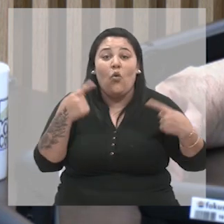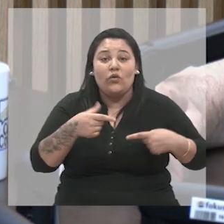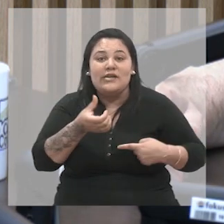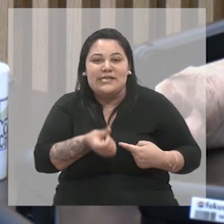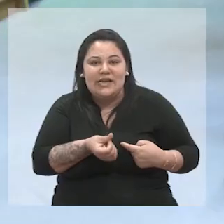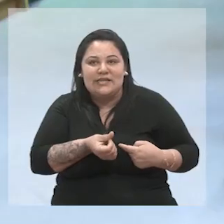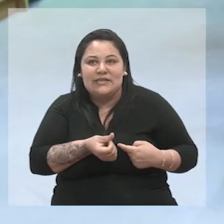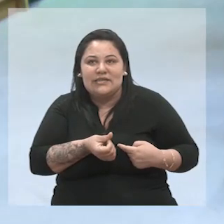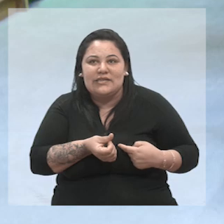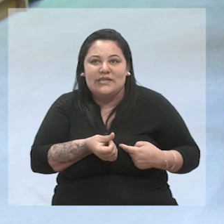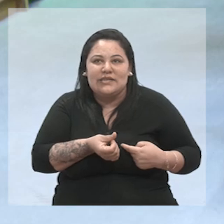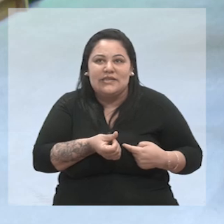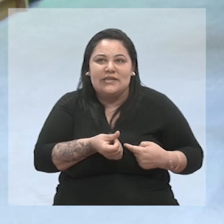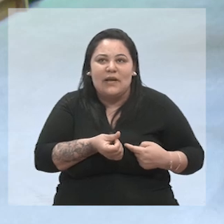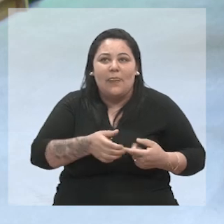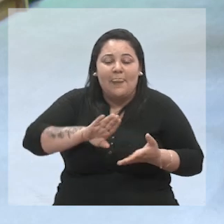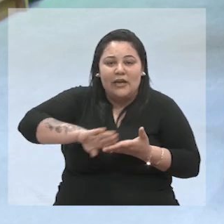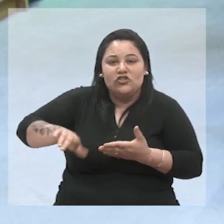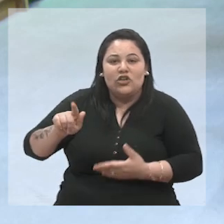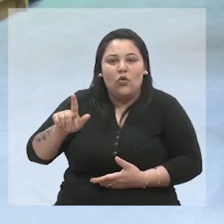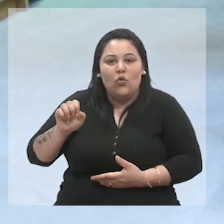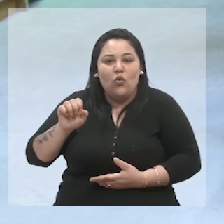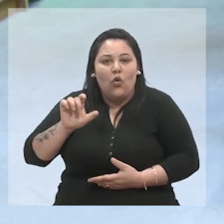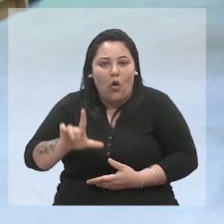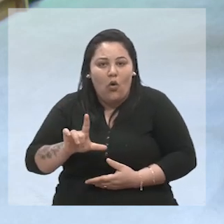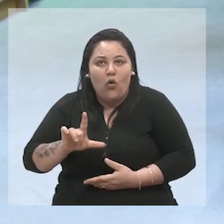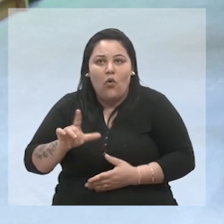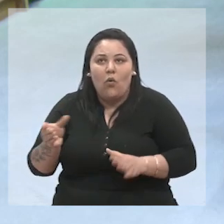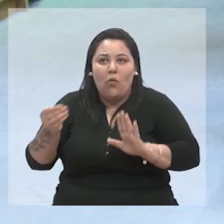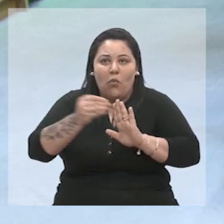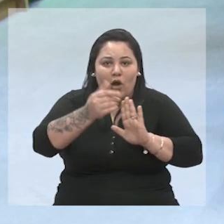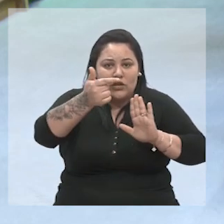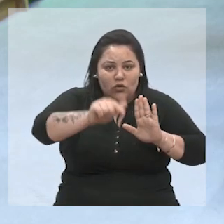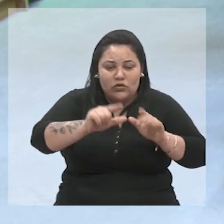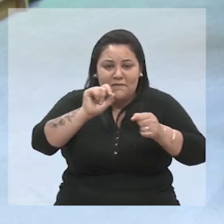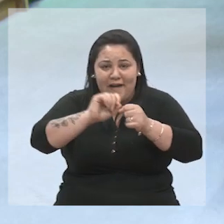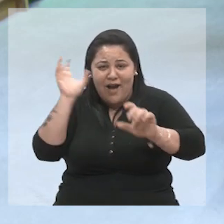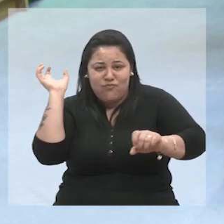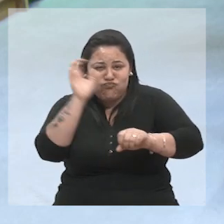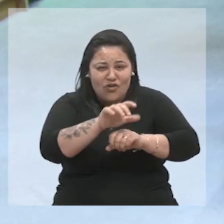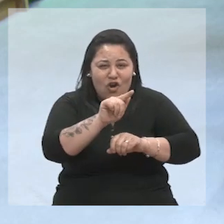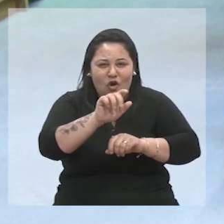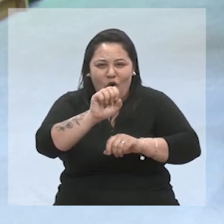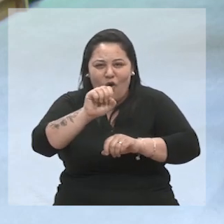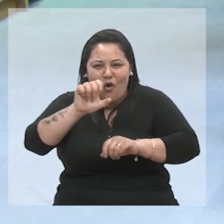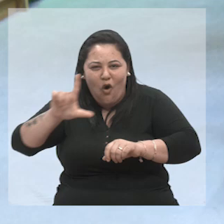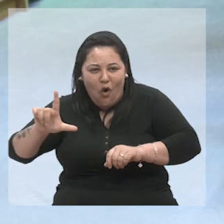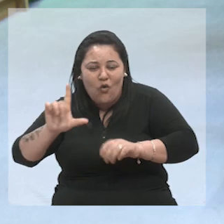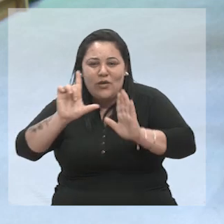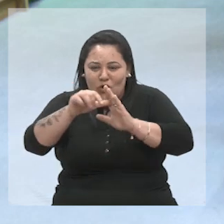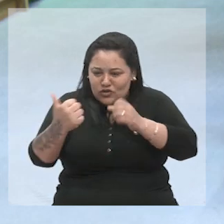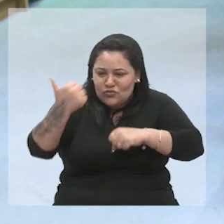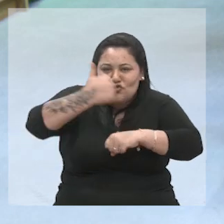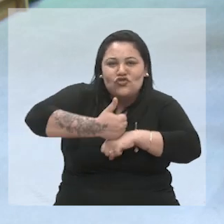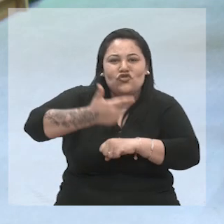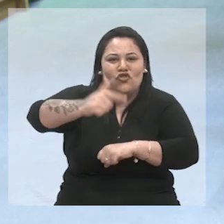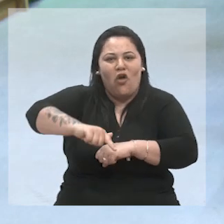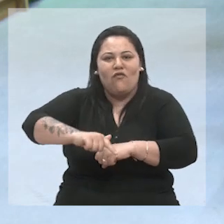linha. Aí tira o goleiro e bota outro jogador, faz o gol e volta à reposição sem tomar